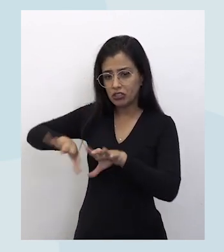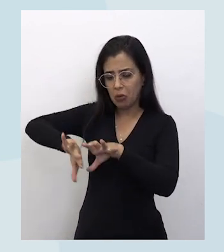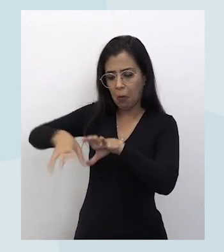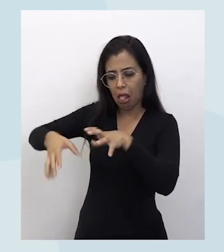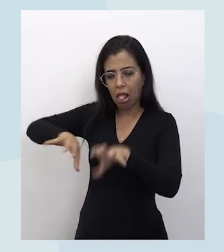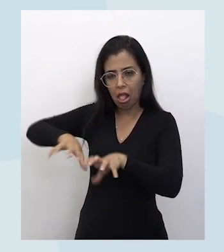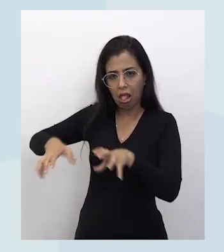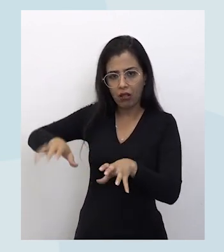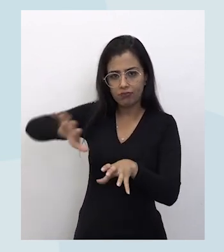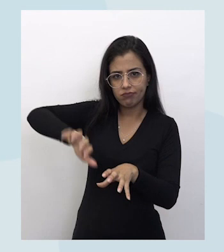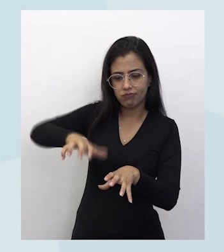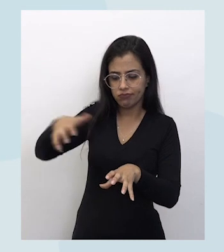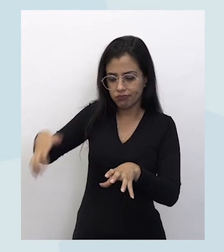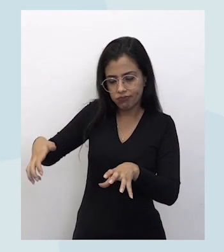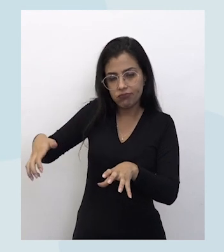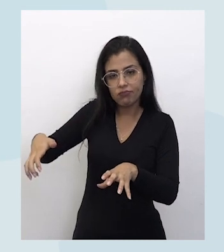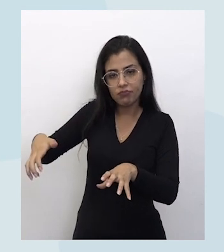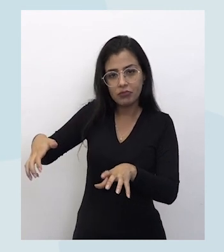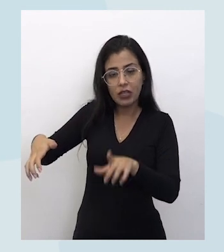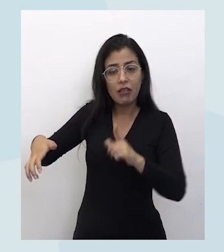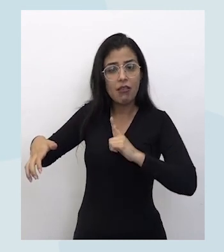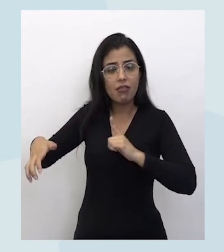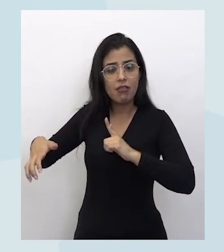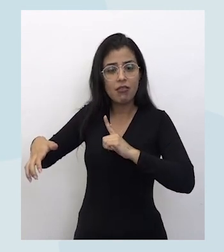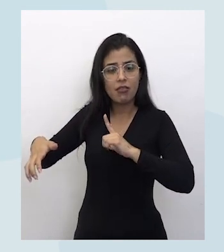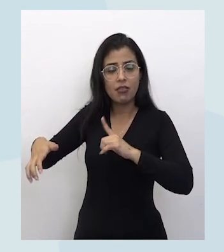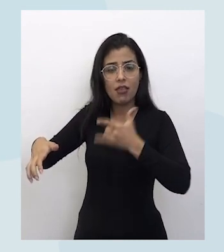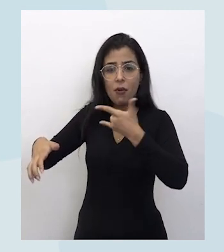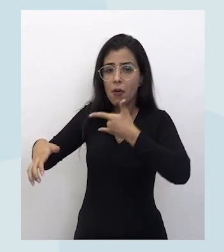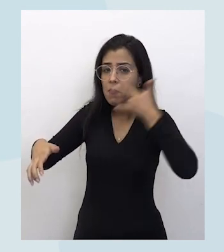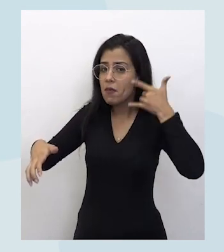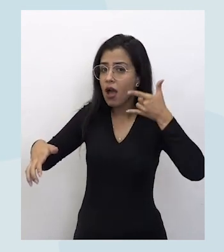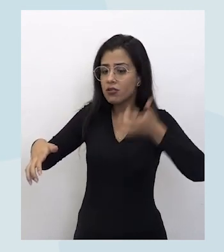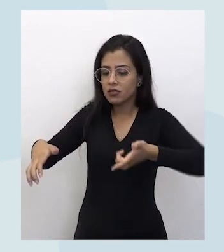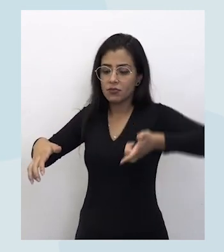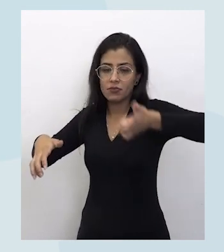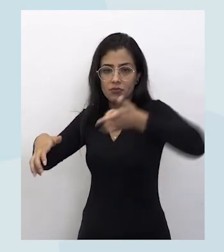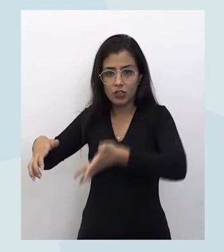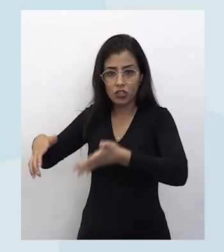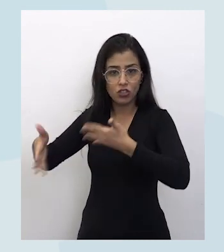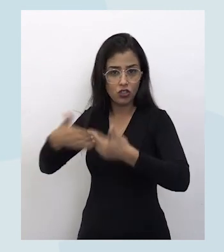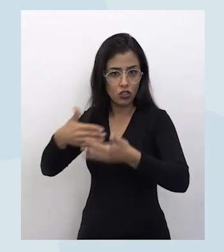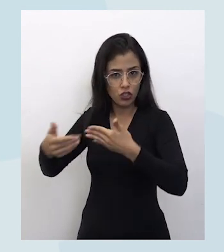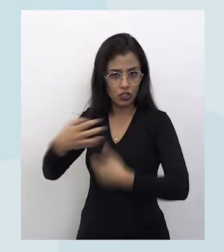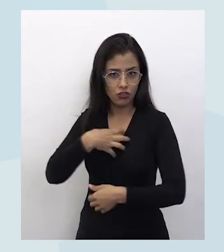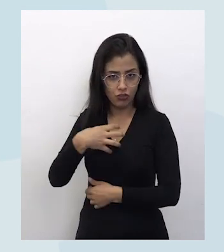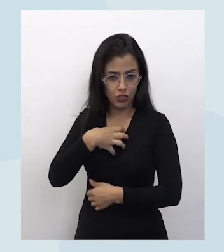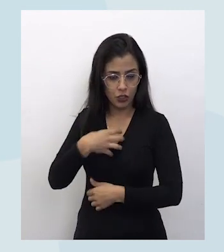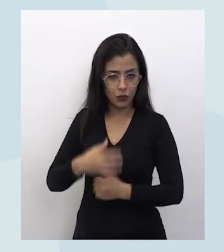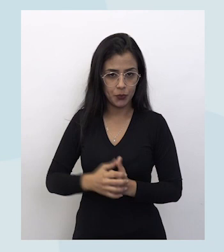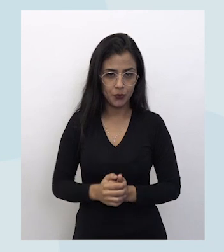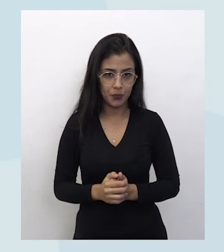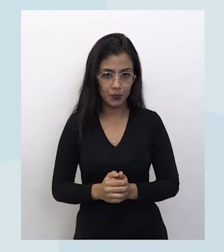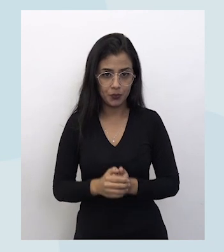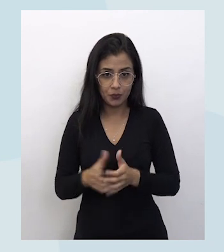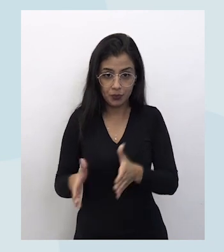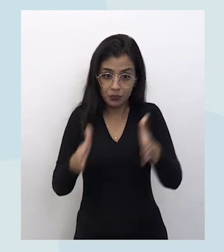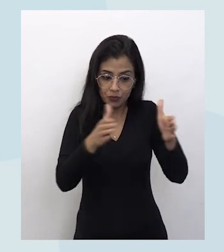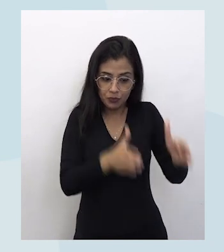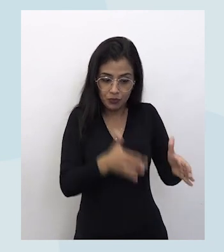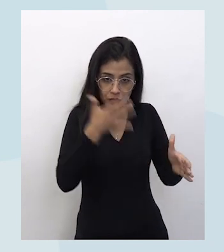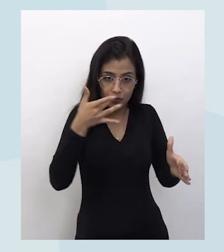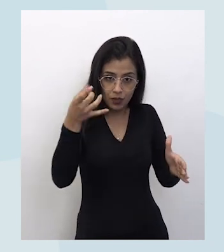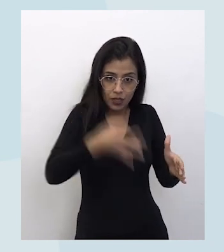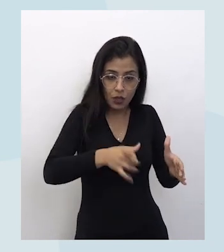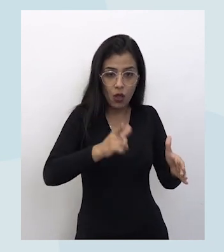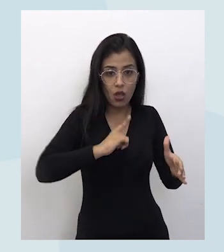está aberto e tem em cima uma máscara descartada de qualquer maneira. Já no segundo cesto de lixo,